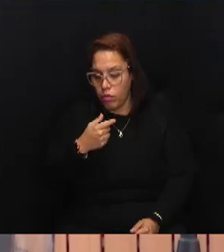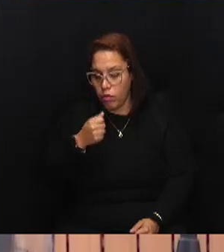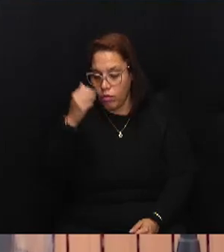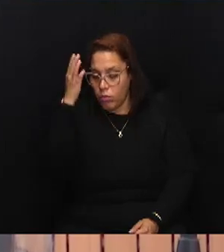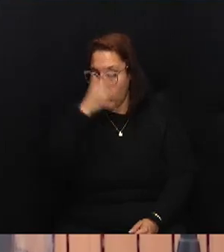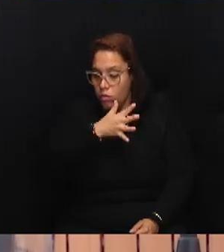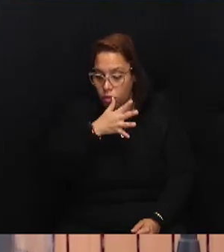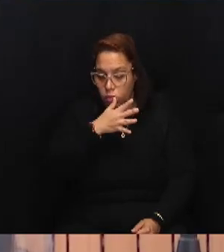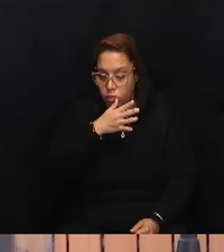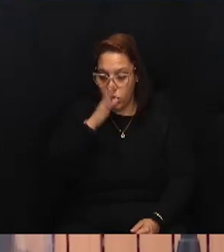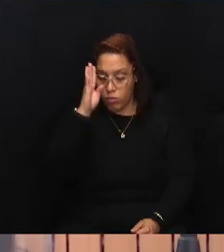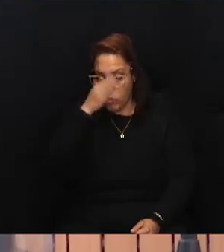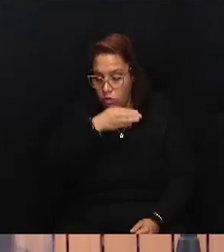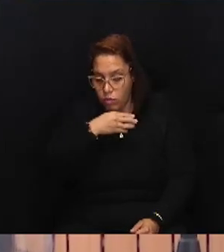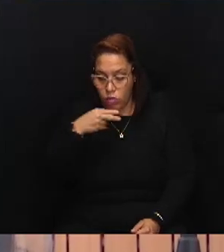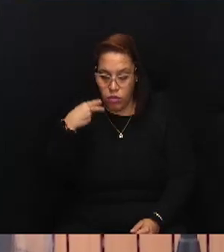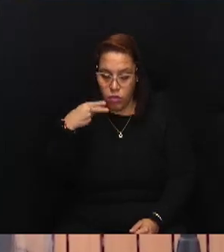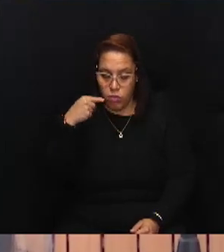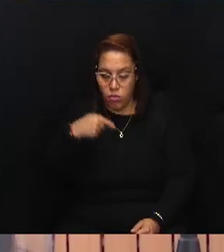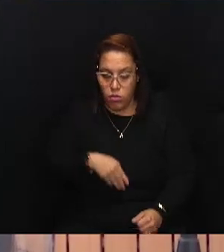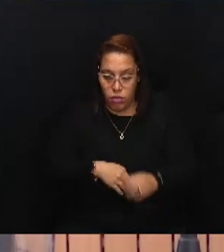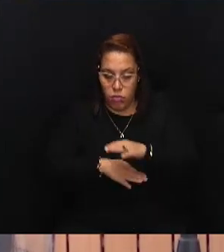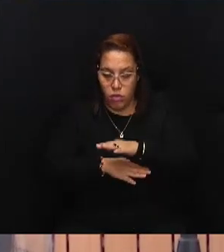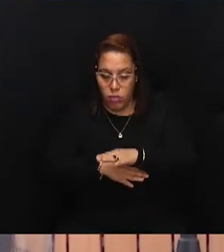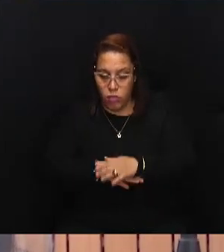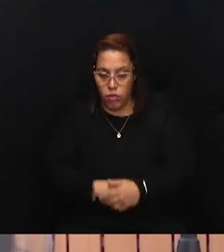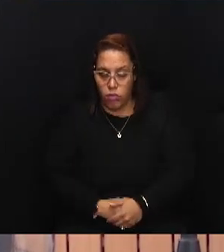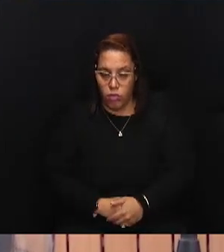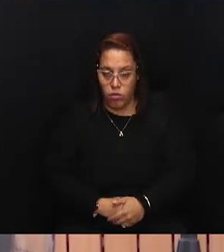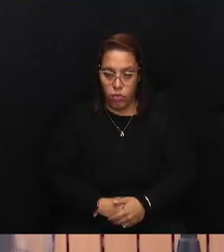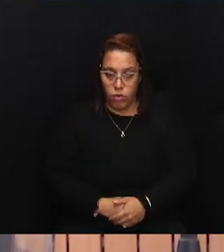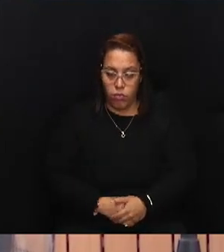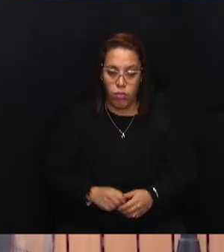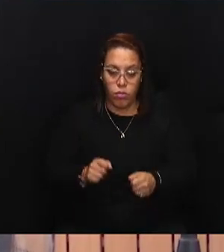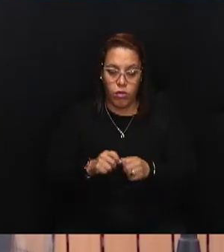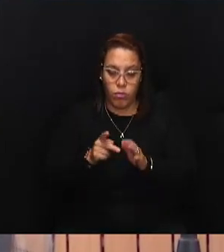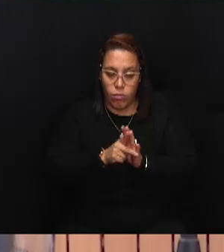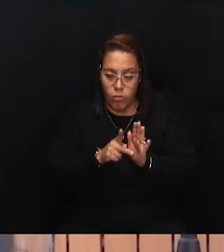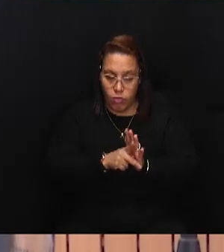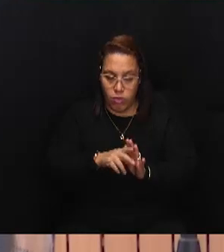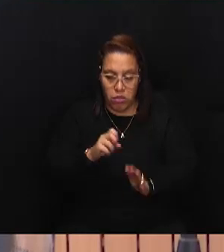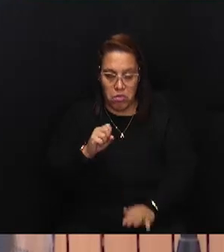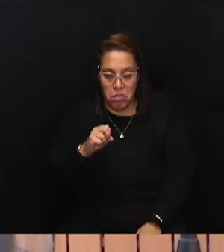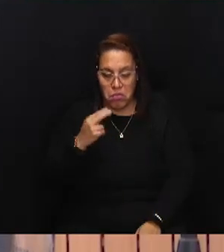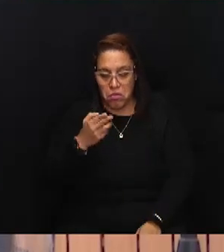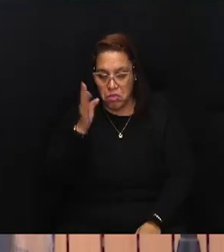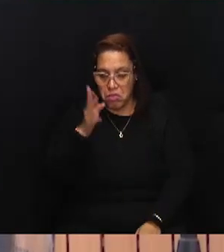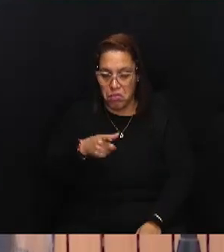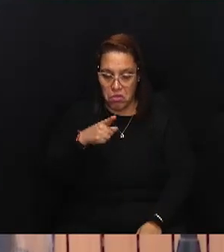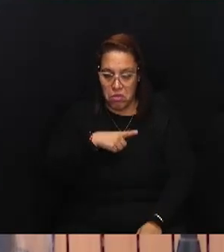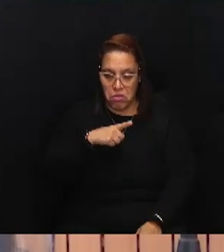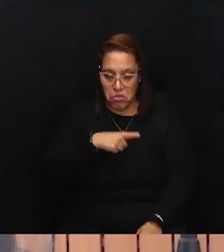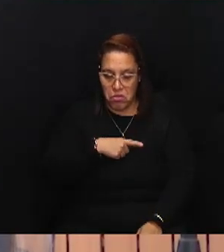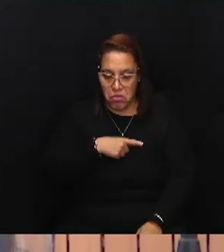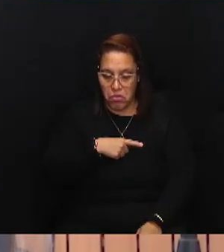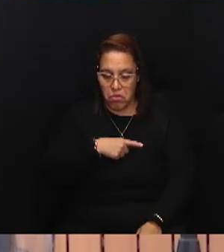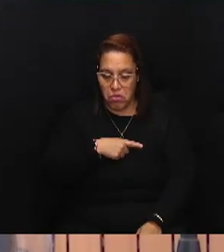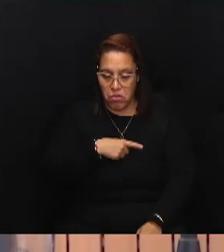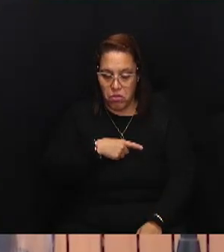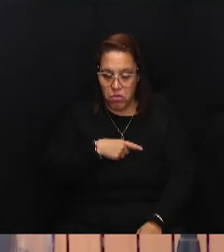Iabico e os outros vereadores dessa casa, para que a gente pudesse fazer um projeto, ou se já tem o projeto, para